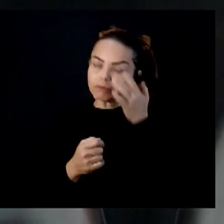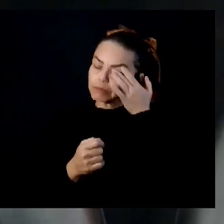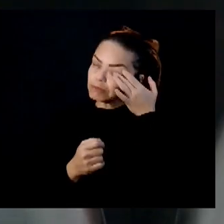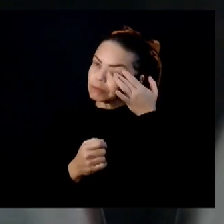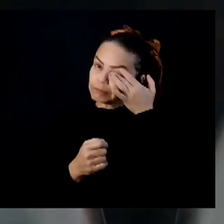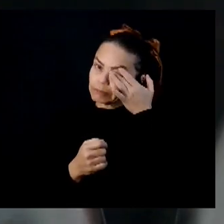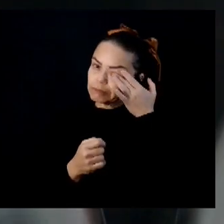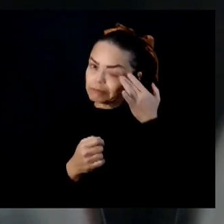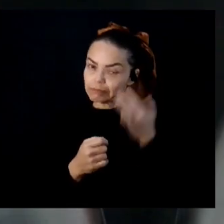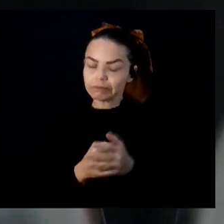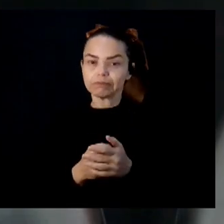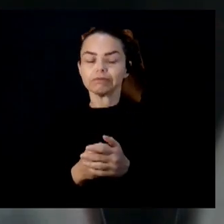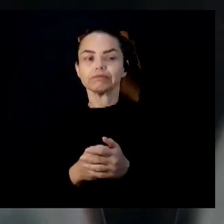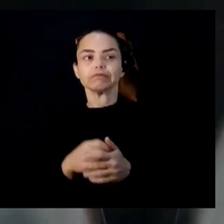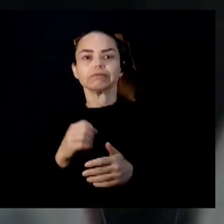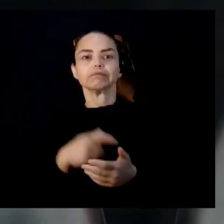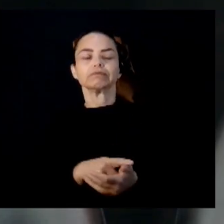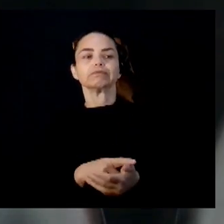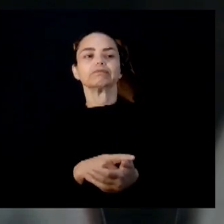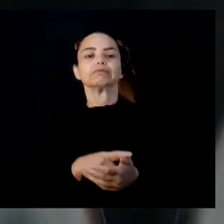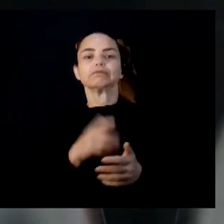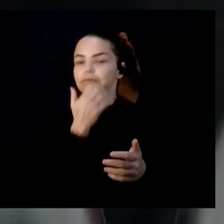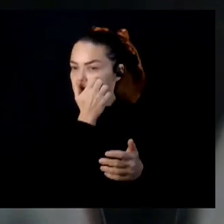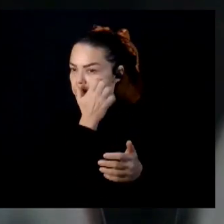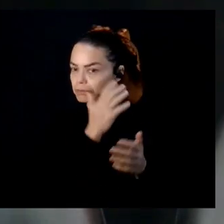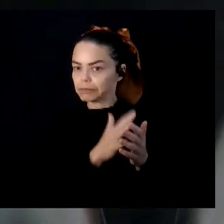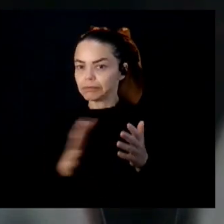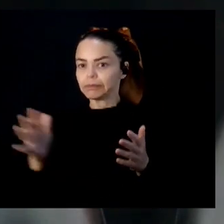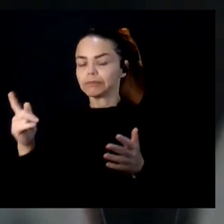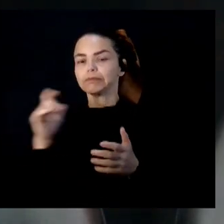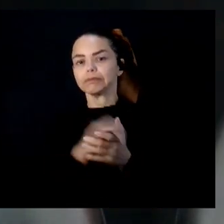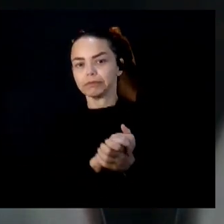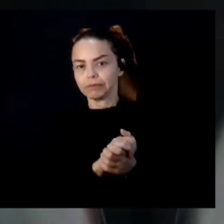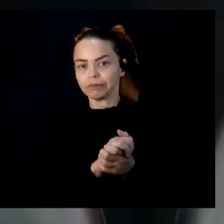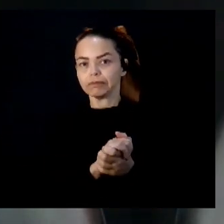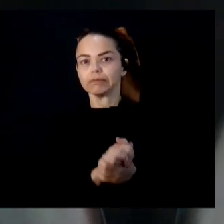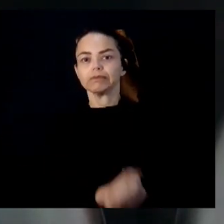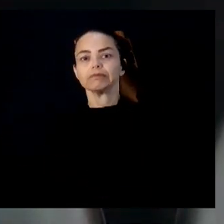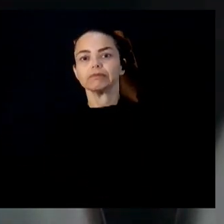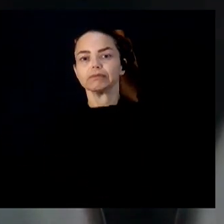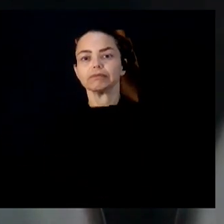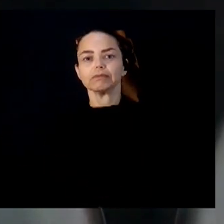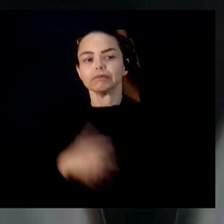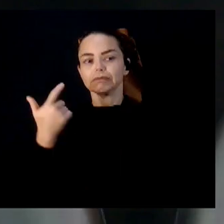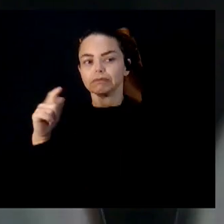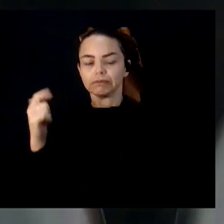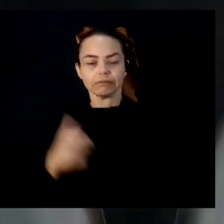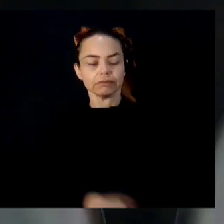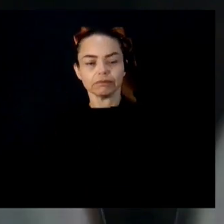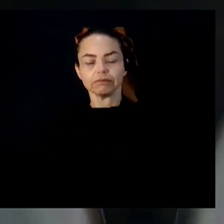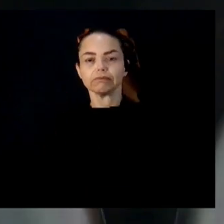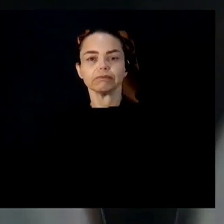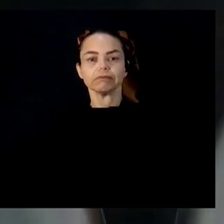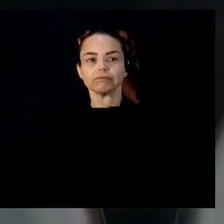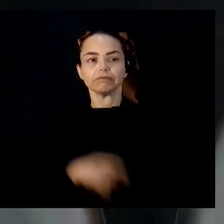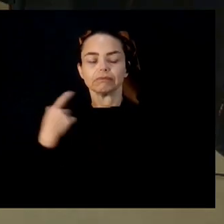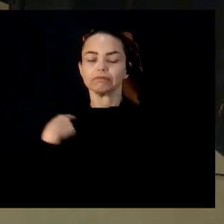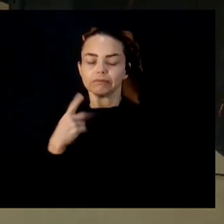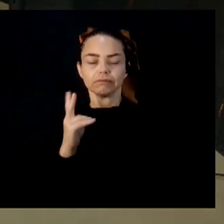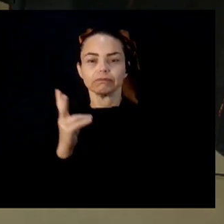a dispensar ao longo desse período de casamento mais longevo, você não tem essa conexão, você não sai da rotina. Por